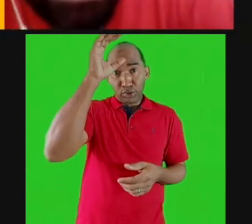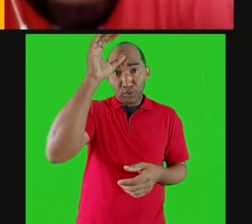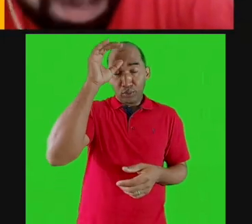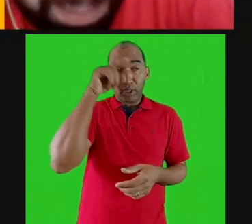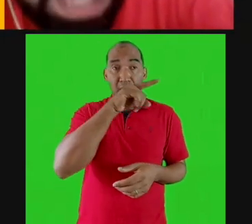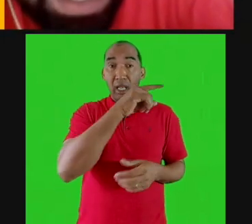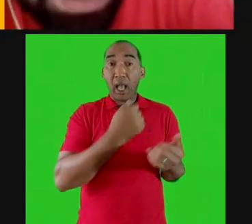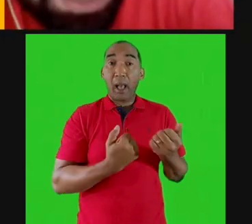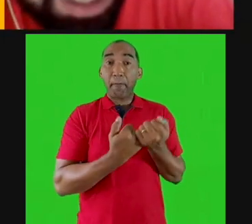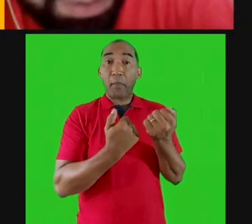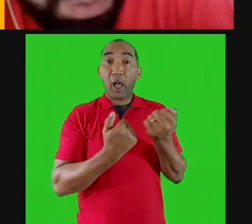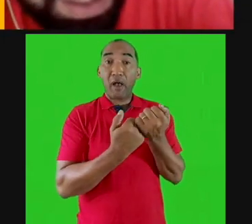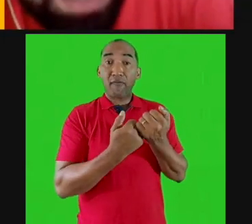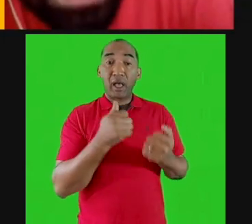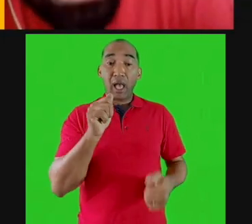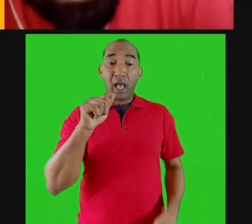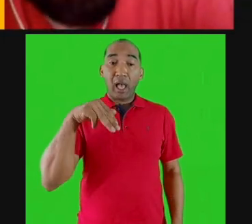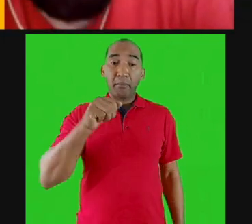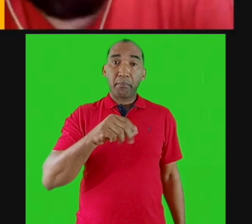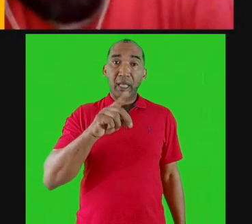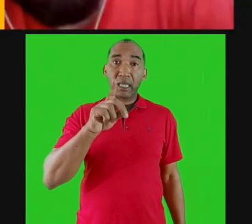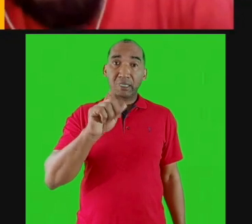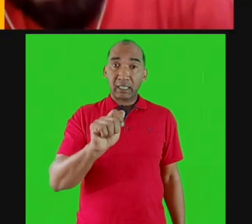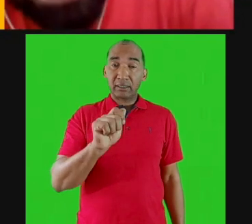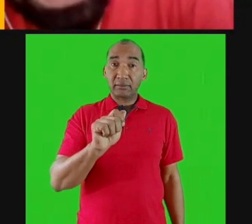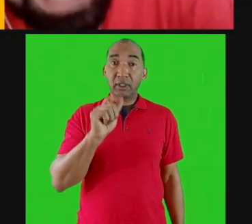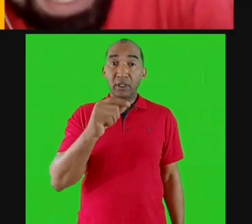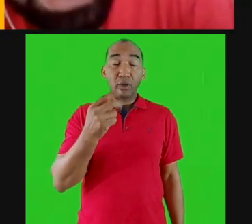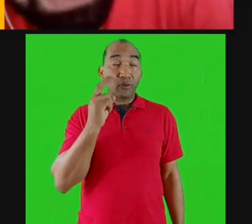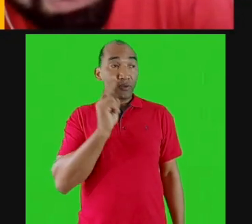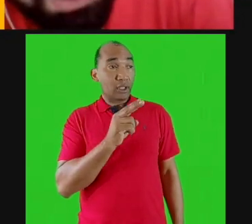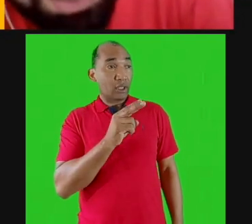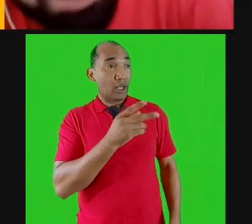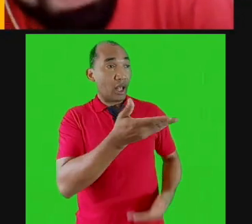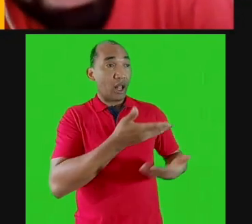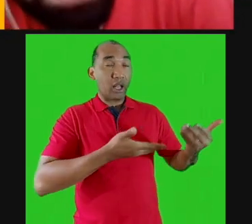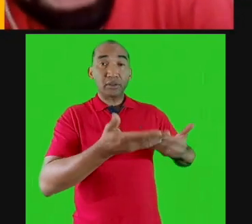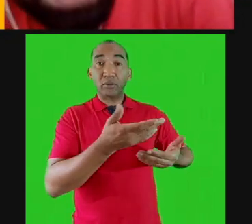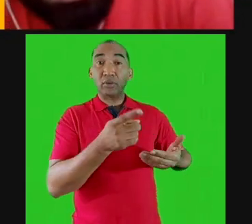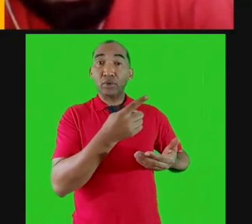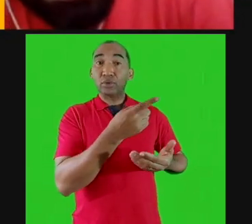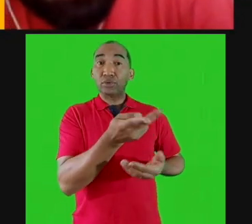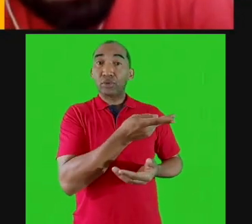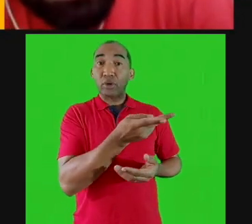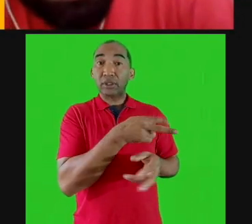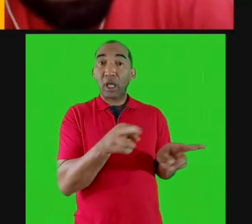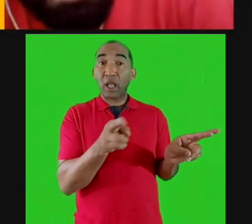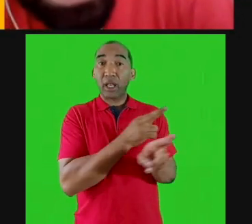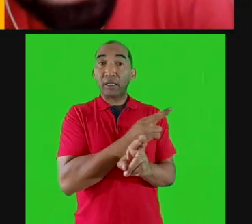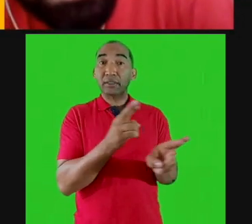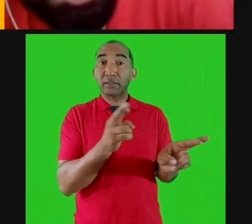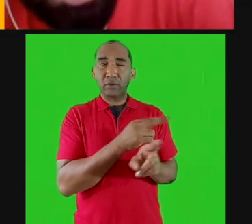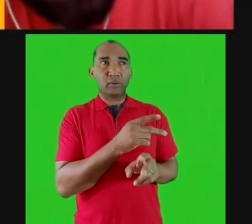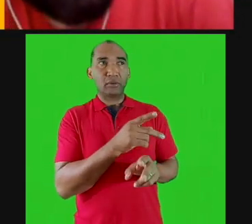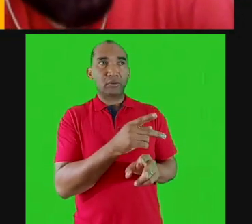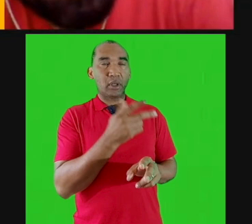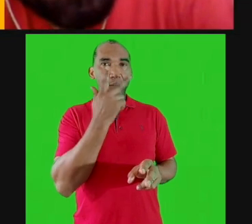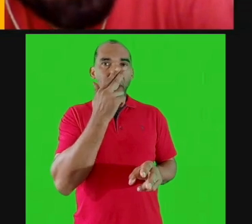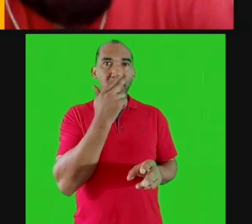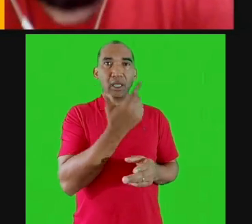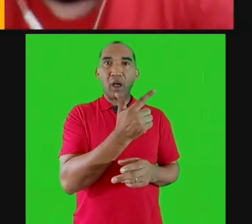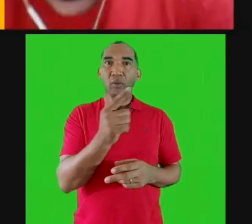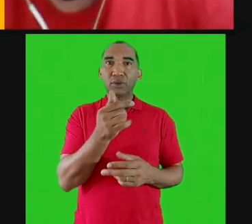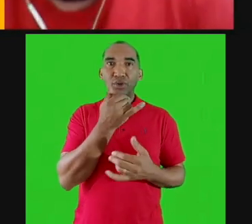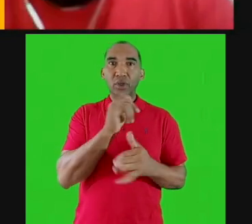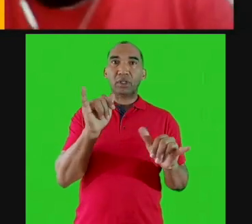e abraçava a Amanda nesse sentido, e quando o mundo lá fora via essa relação entre os dois, as pessoas achavam aquilo totalmente estranho, o que era comum pra gente, o choque que isso